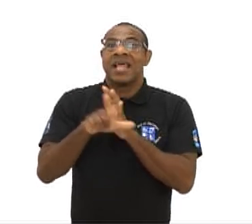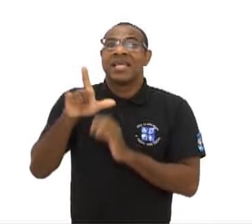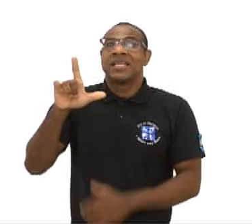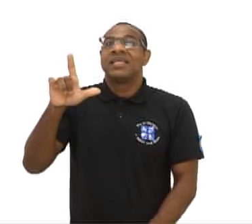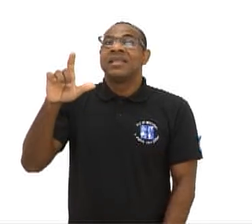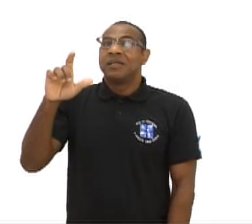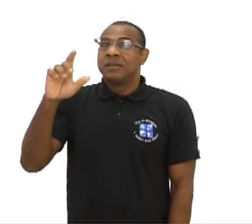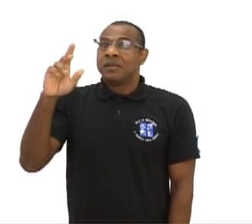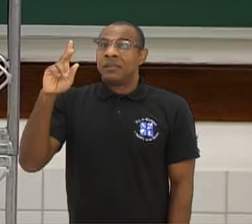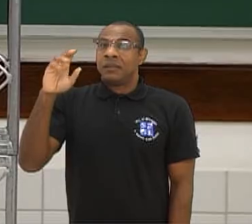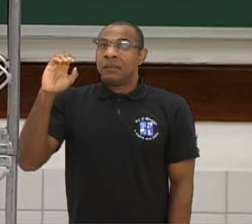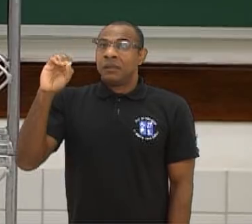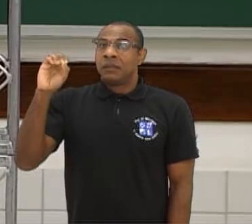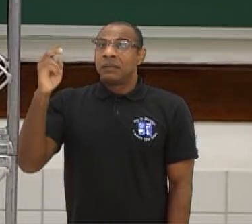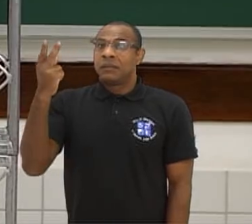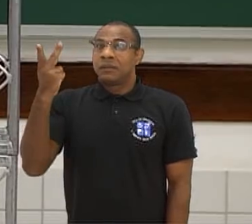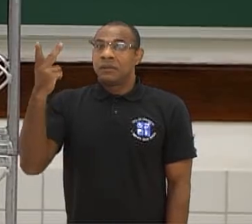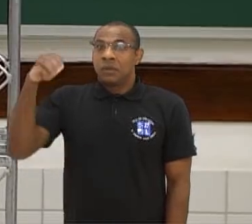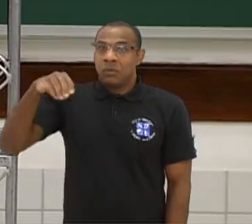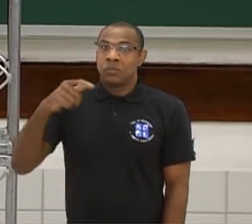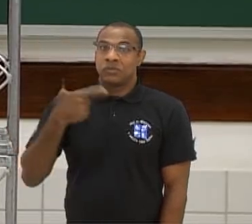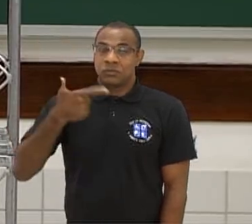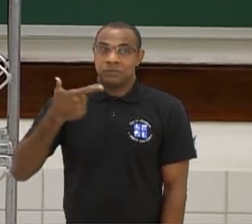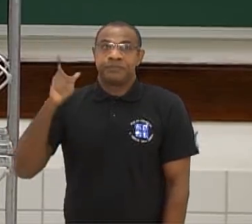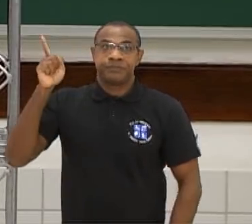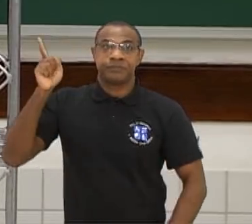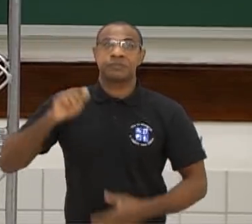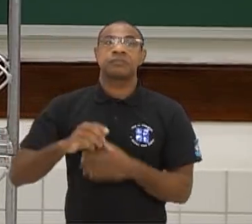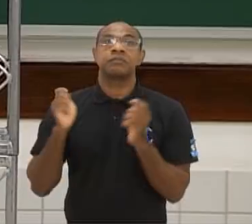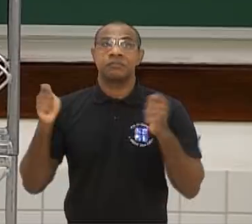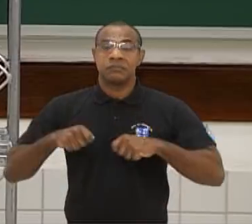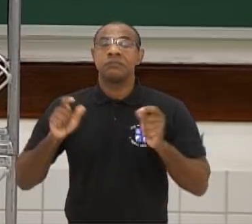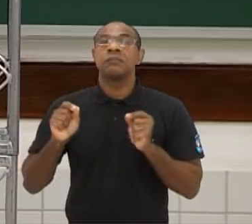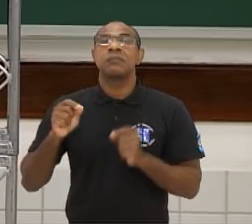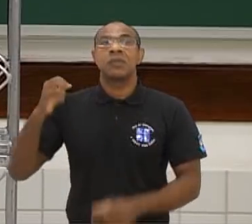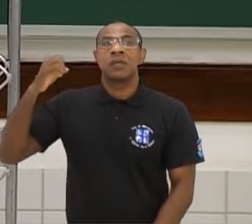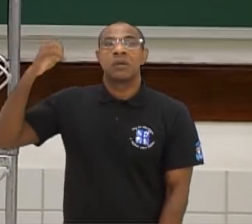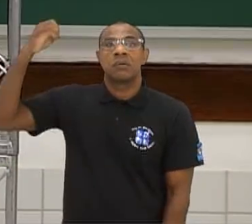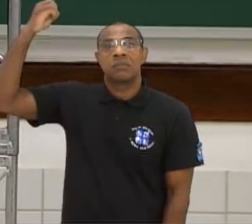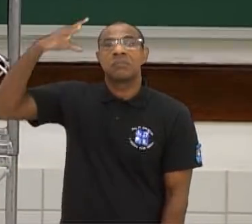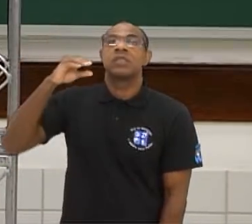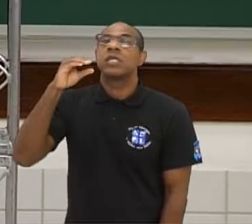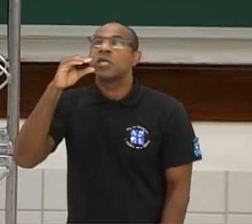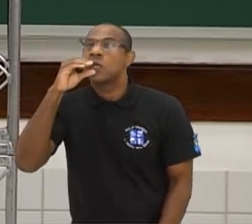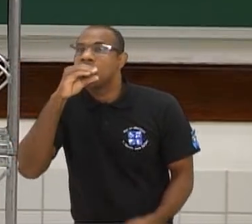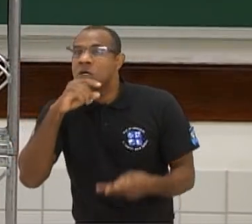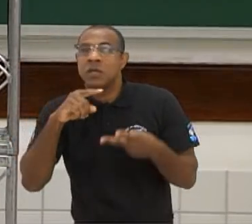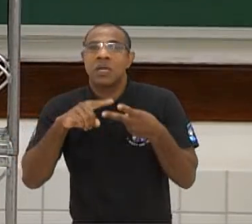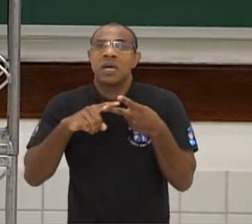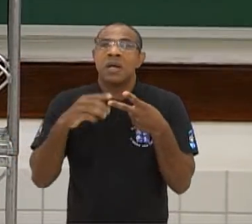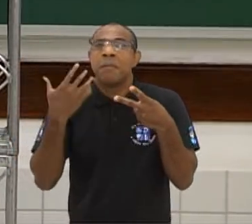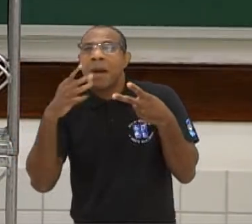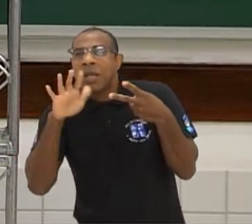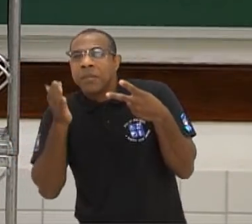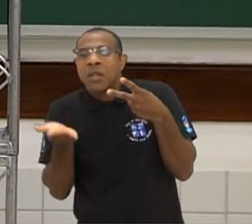na maioria dos casos, no frio, no morno ou no quente. Olha só no esquema aqui,